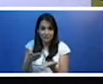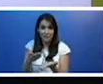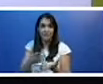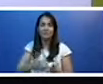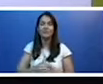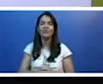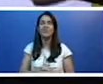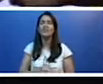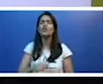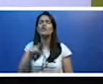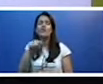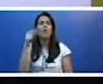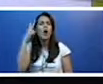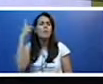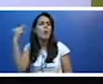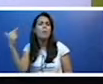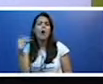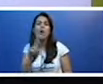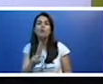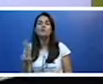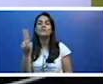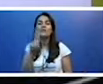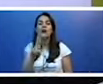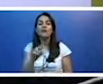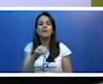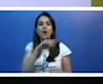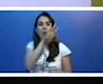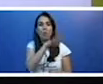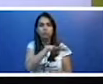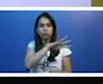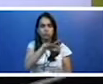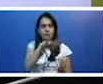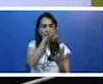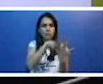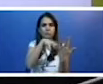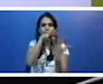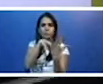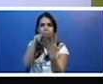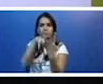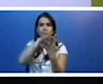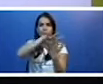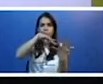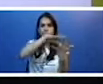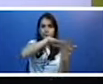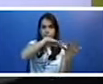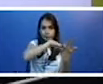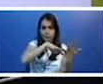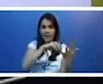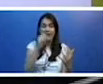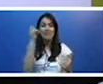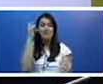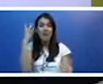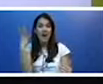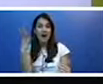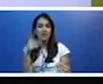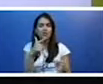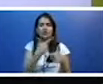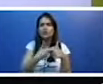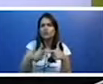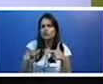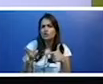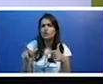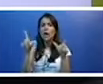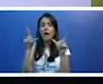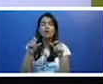E geralmente vocês usavam papel quadriculado, que fica bem mais fácil para ampliar e dividir, e